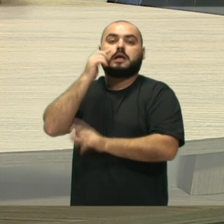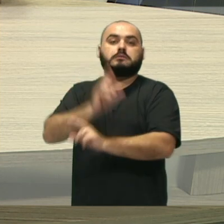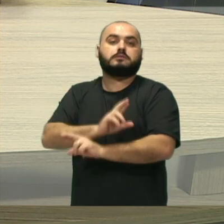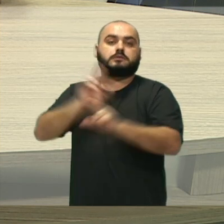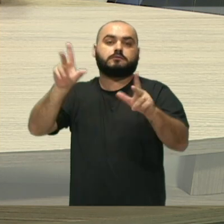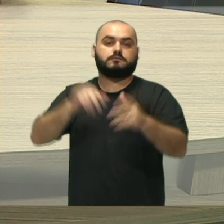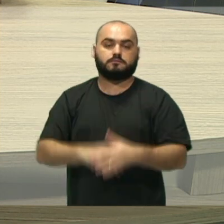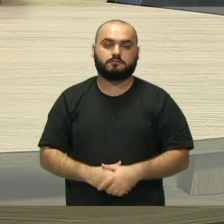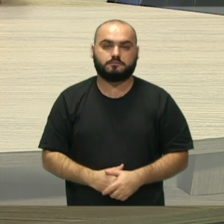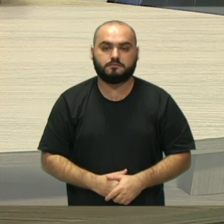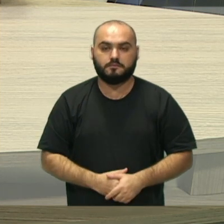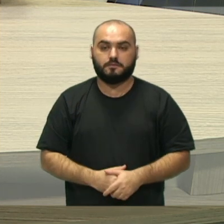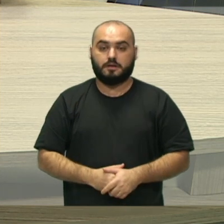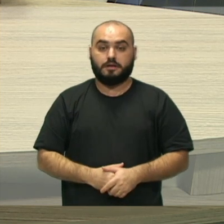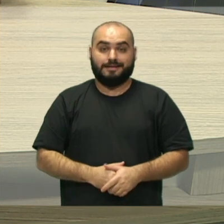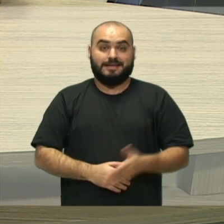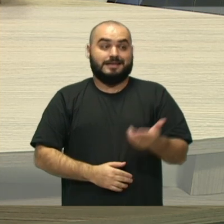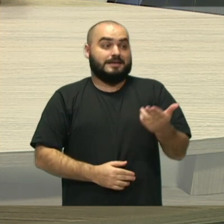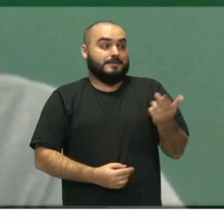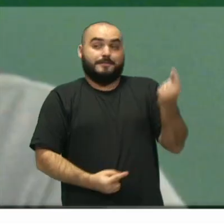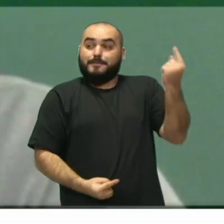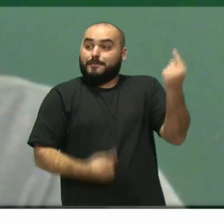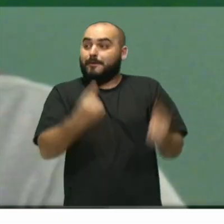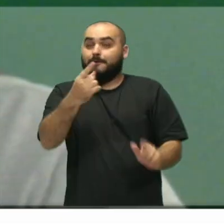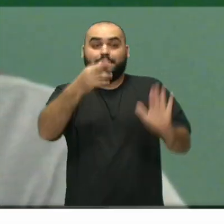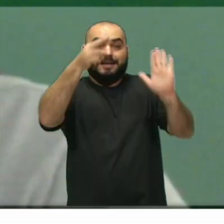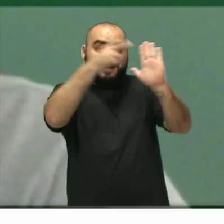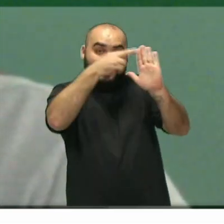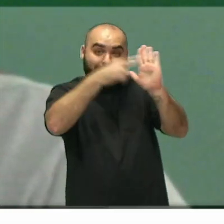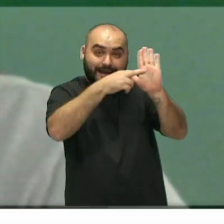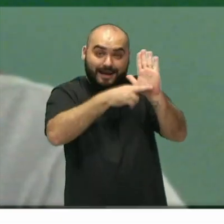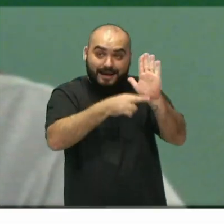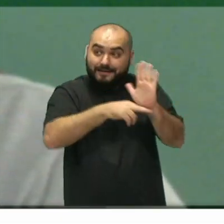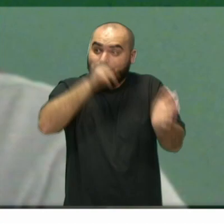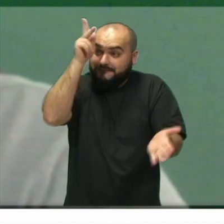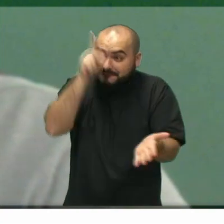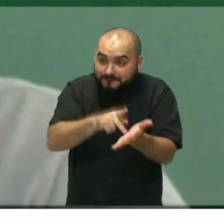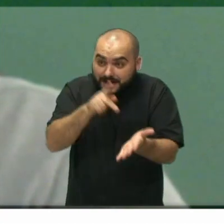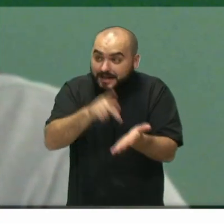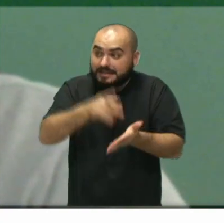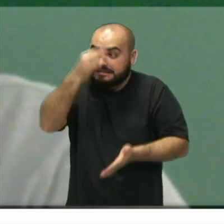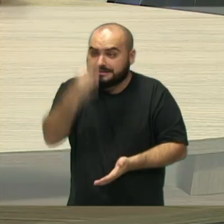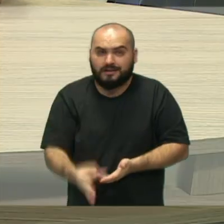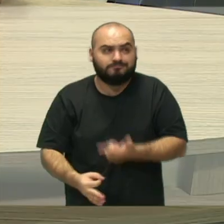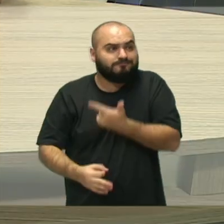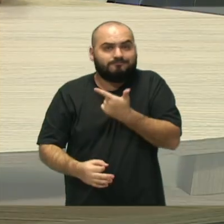não tem como dizer assim, qual é a regra, o que realmente é o mais correto.